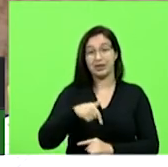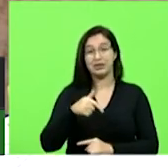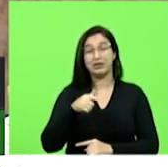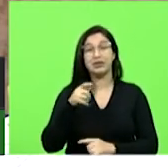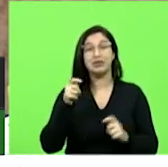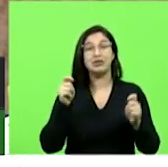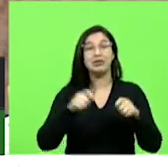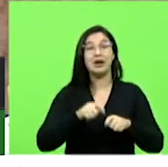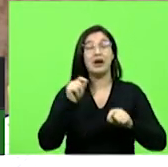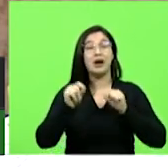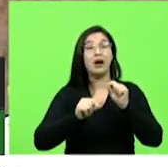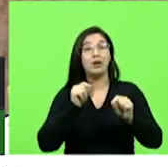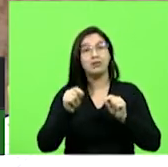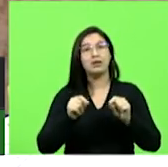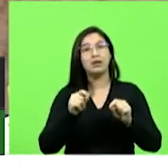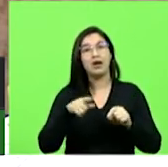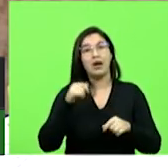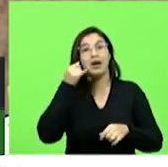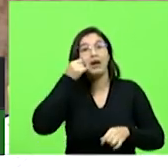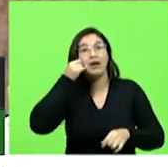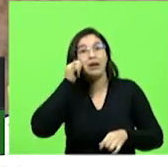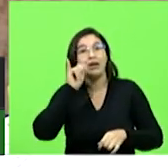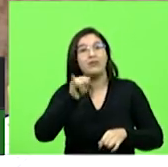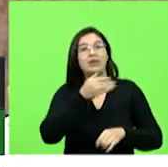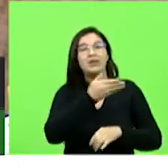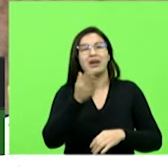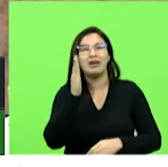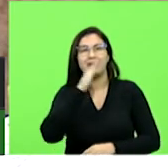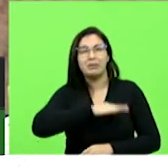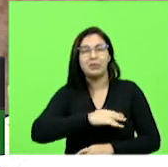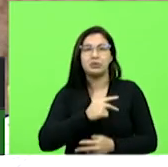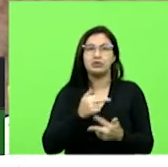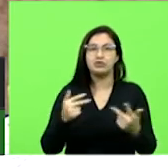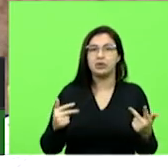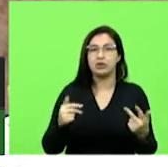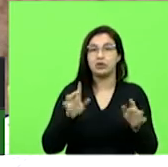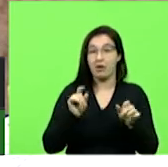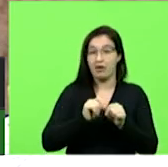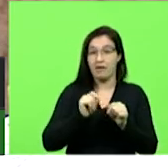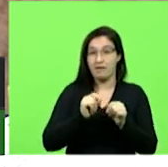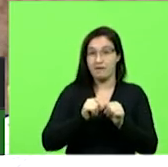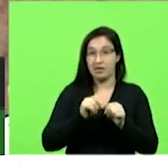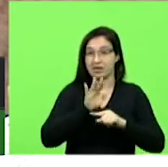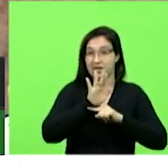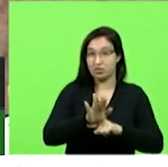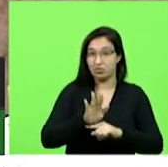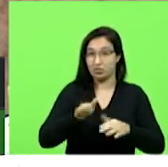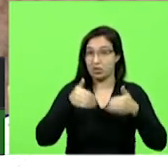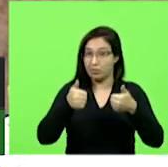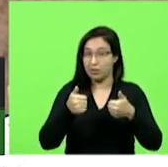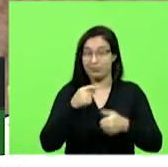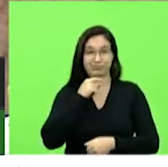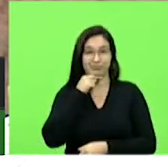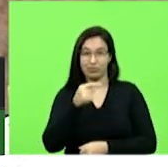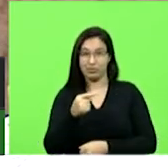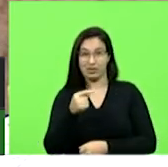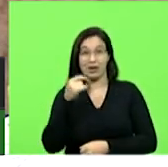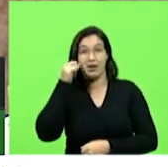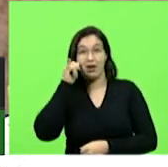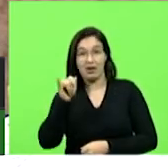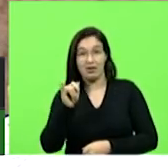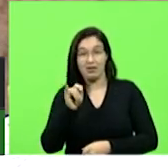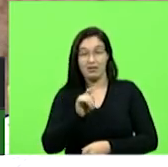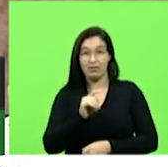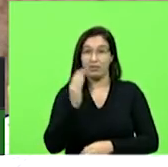e é o que pouca gente entende, é evitar o mal. Agora, fazer o bem nós não conseguimos. Nós conseguimos evitar o mal. Fazer o bem,